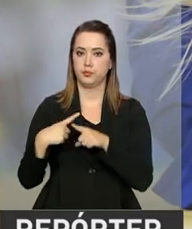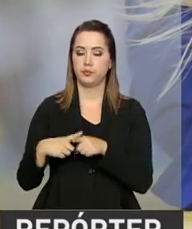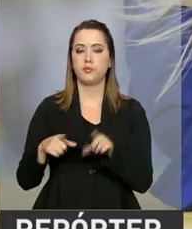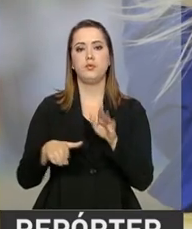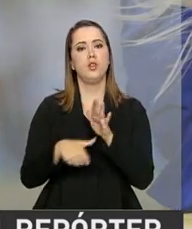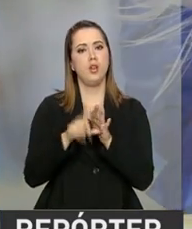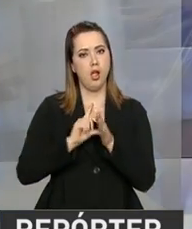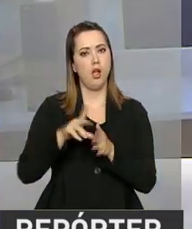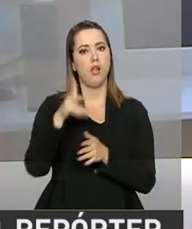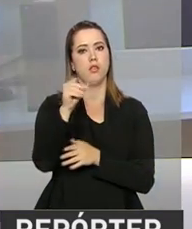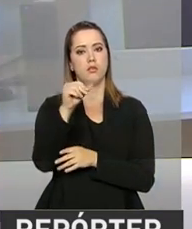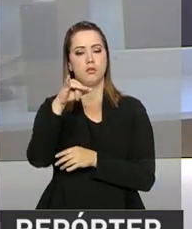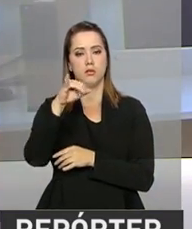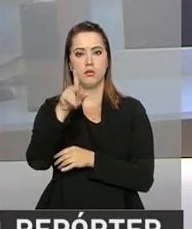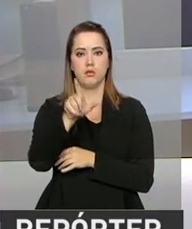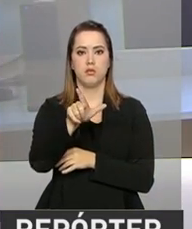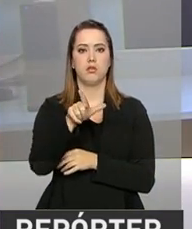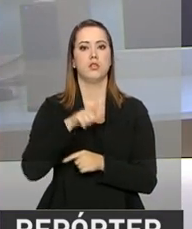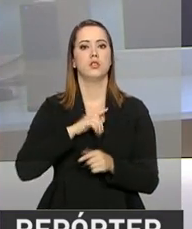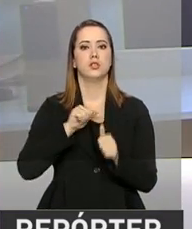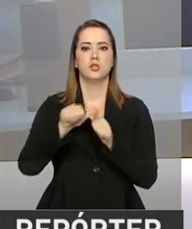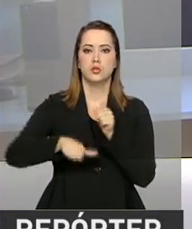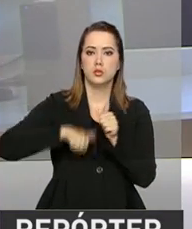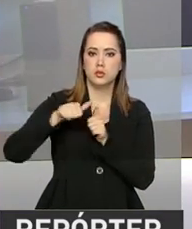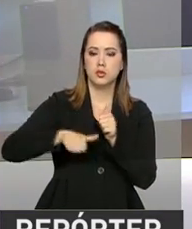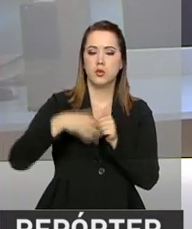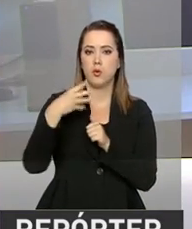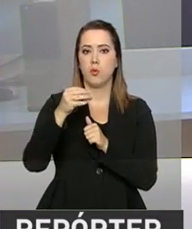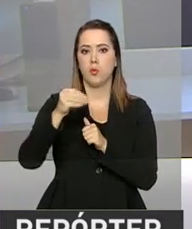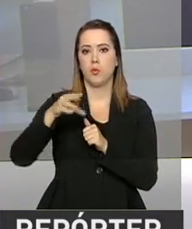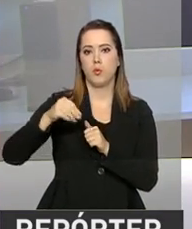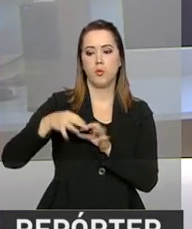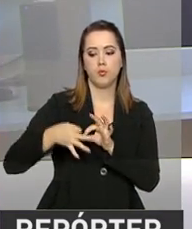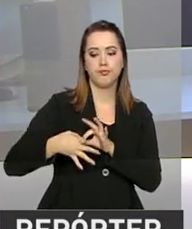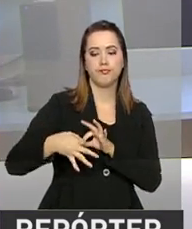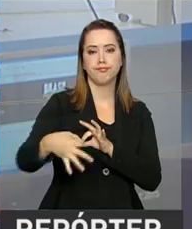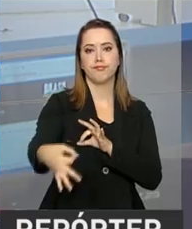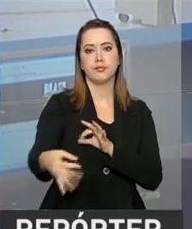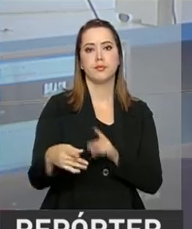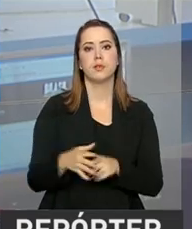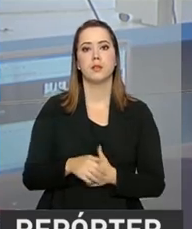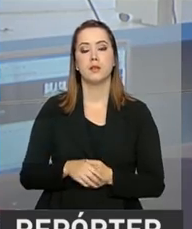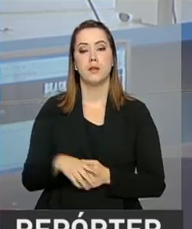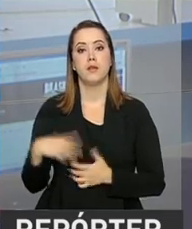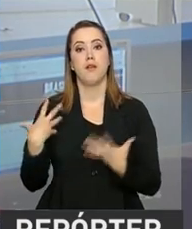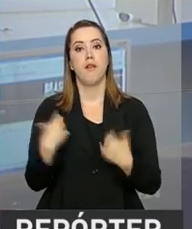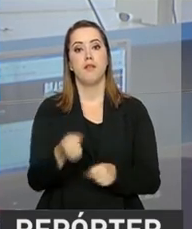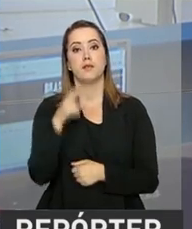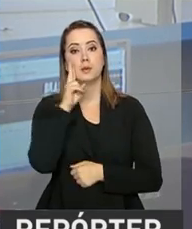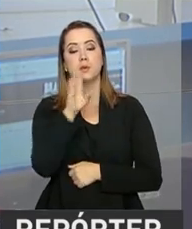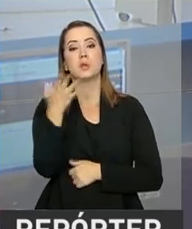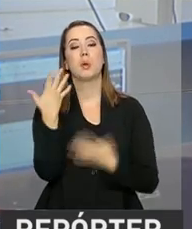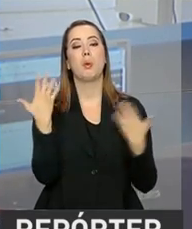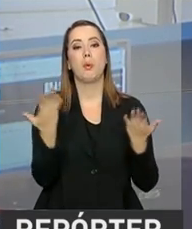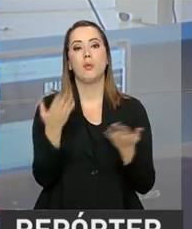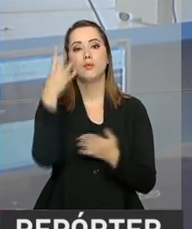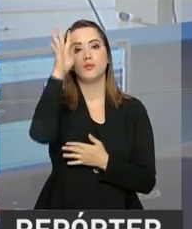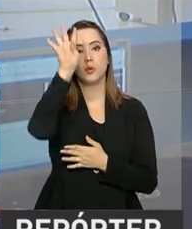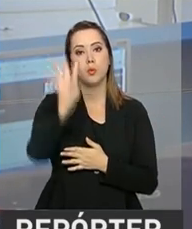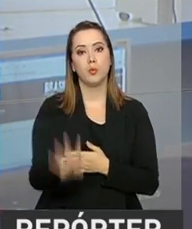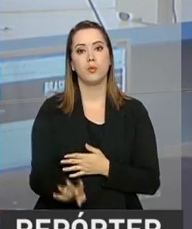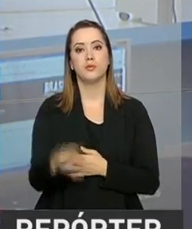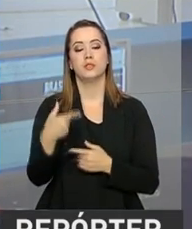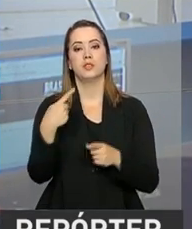Martins ganhou o ouro no atletismo na prova dos 400 m rasos e vamos ver como está então o quadro de